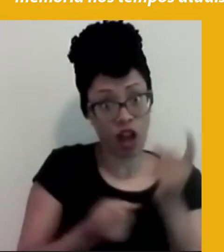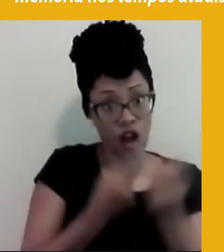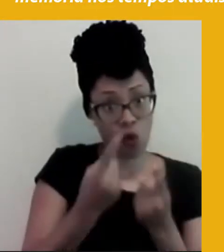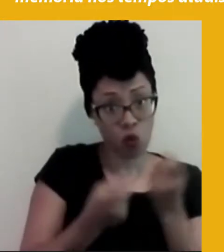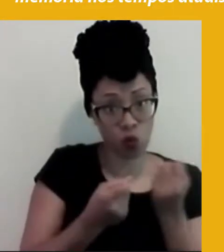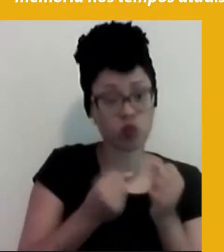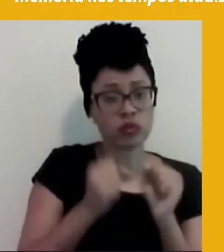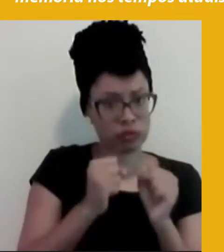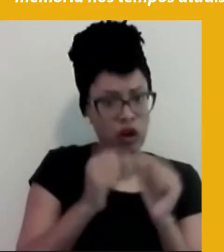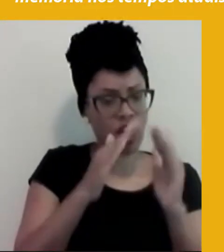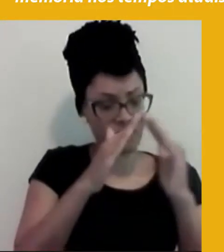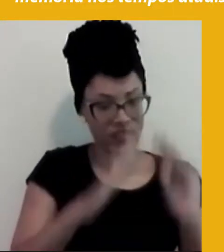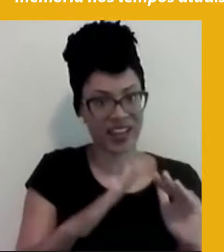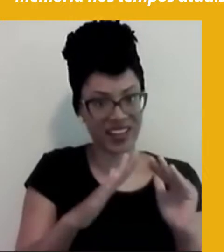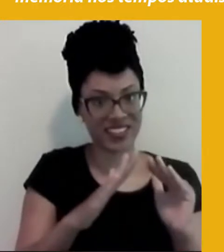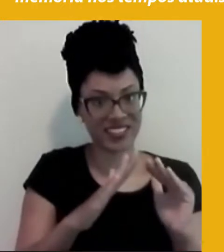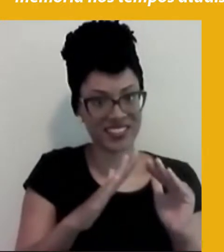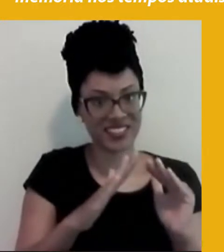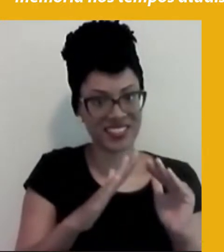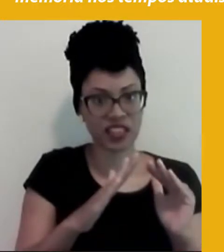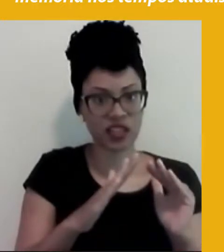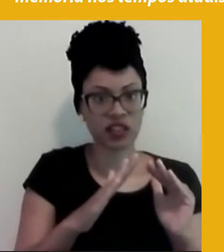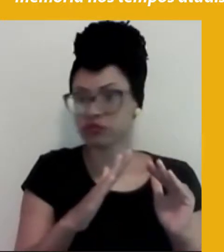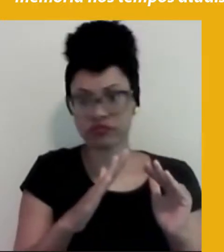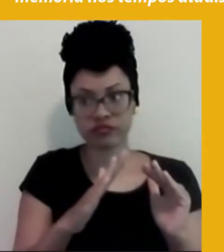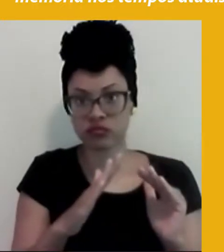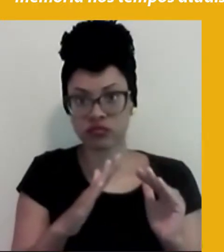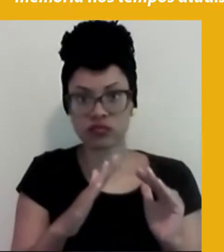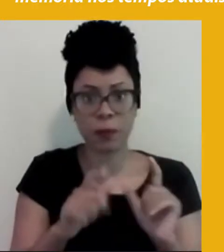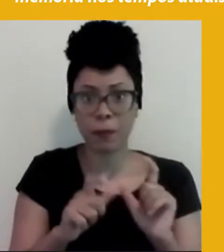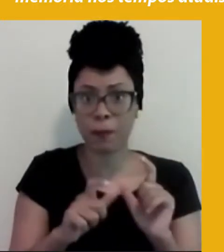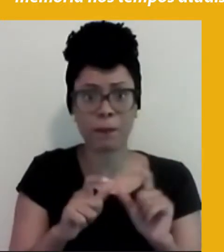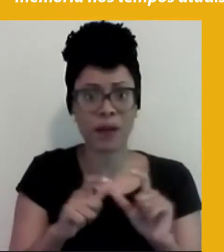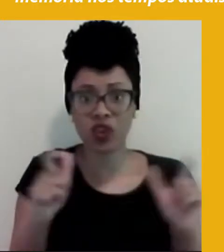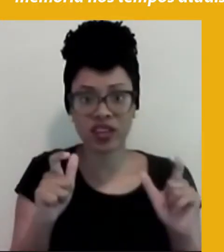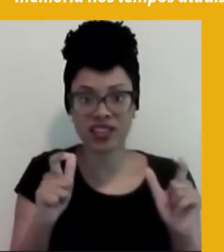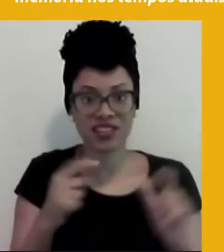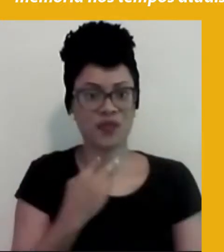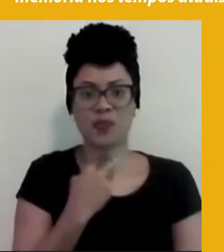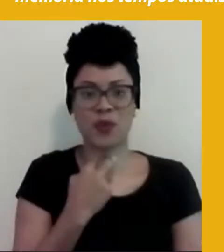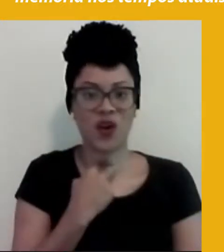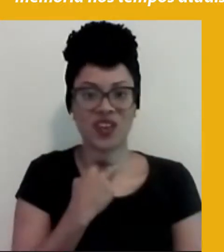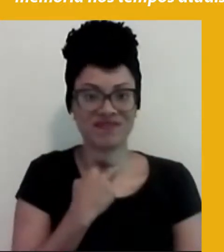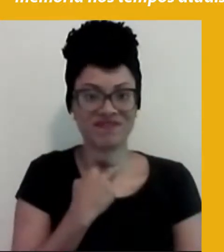podem, isso coloca em xeque o próprio funcionamento das escolas, o que dirá museus?